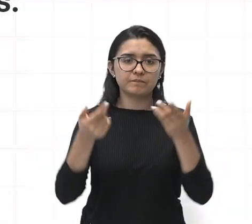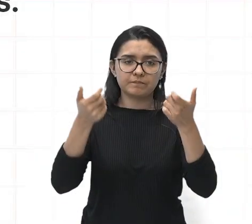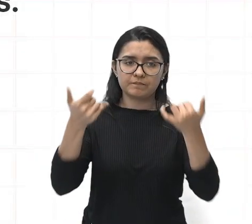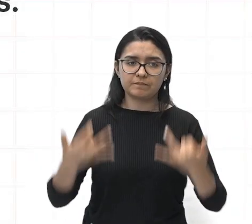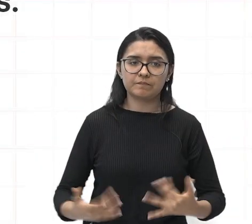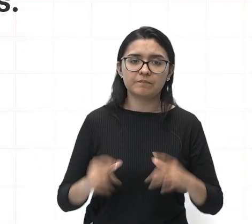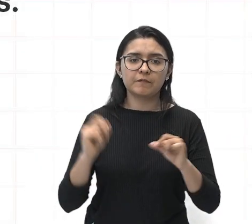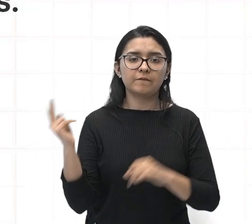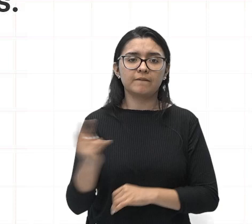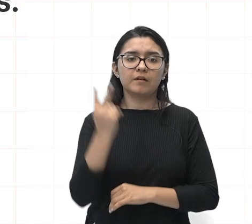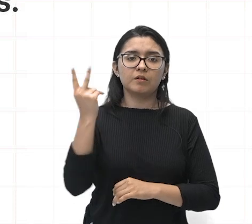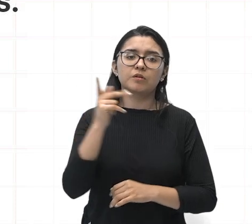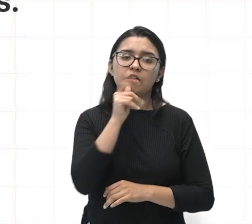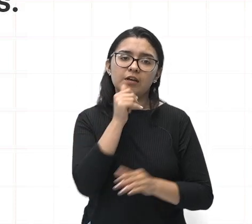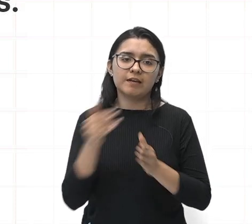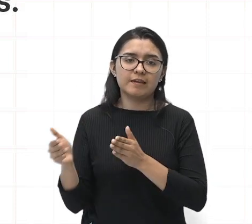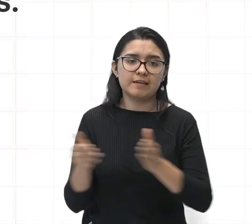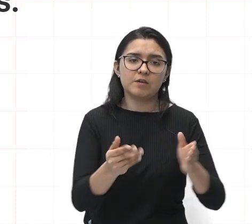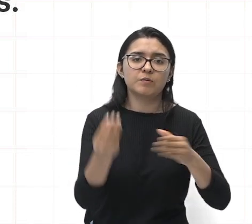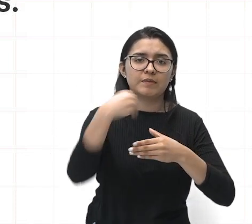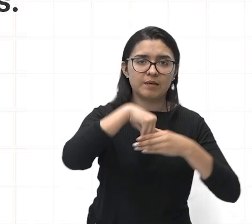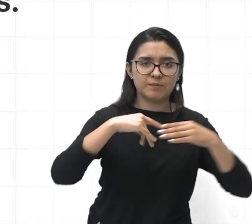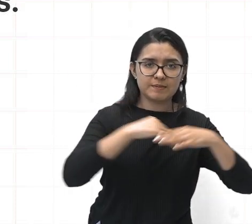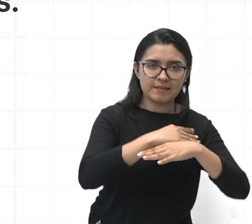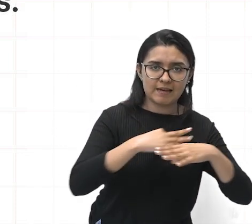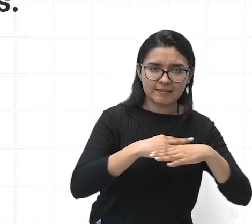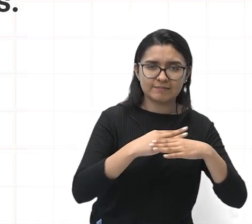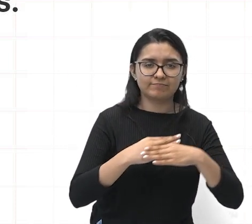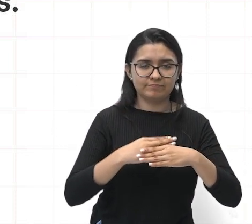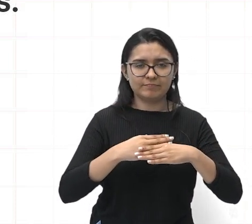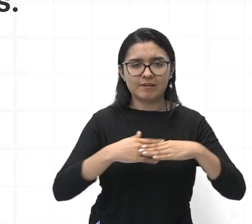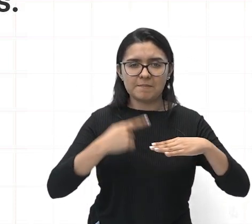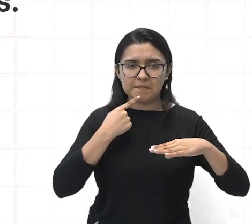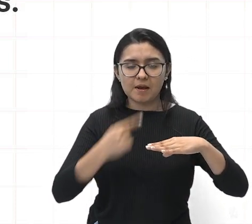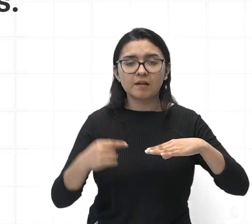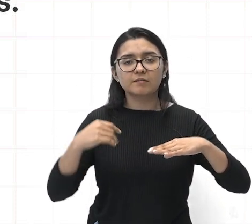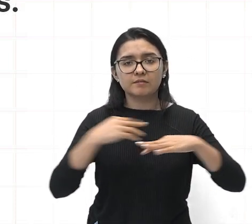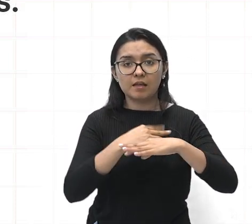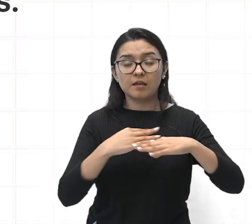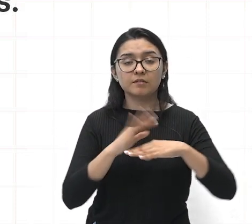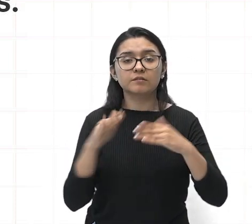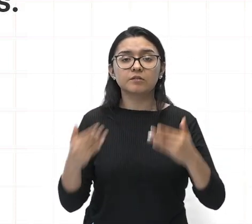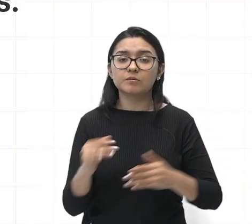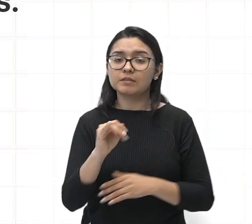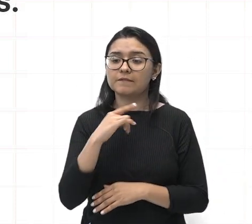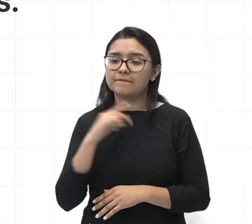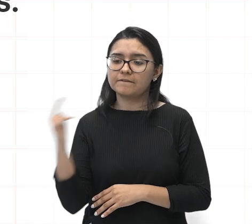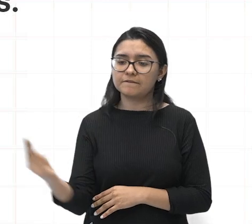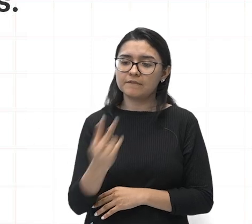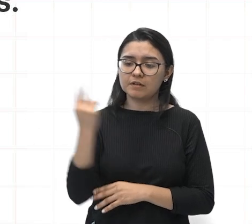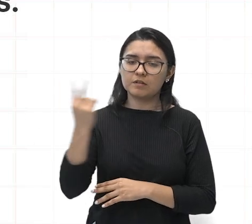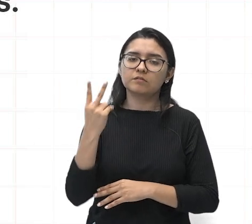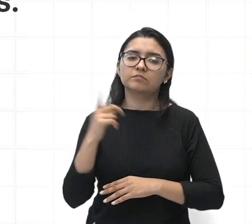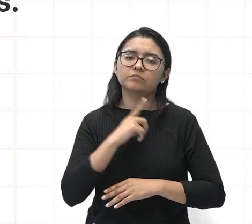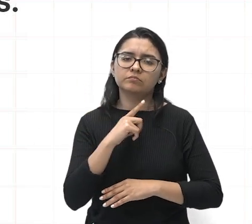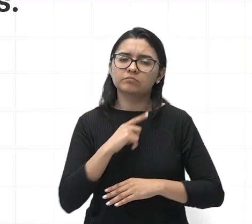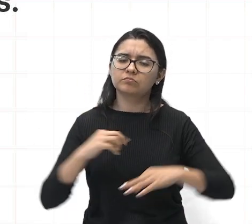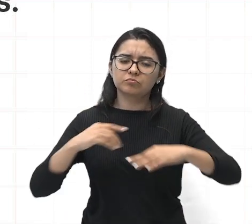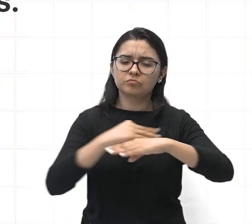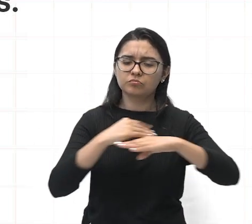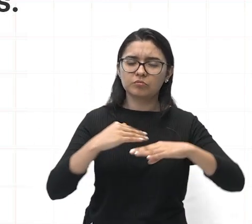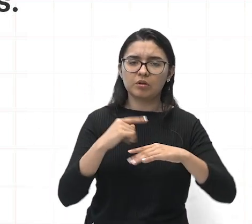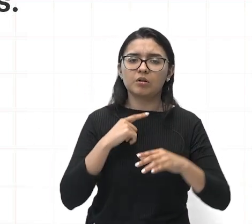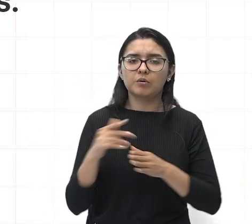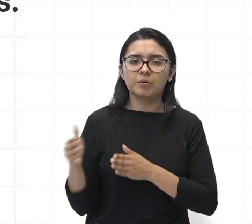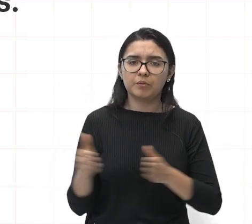a valorização dos rios urbanos, que quando esses rios eles são valorizados, as suas margens elas acabam se